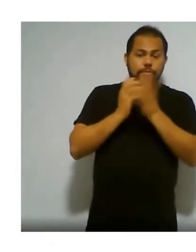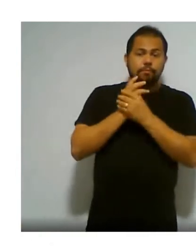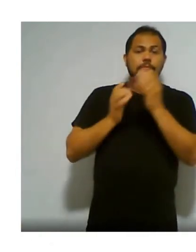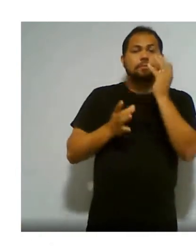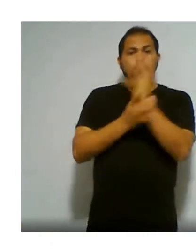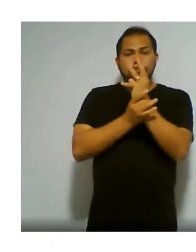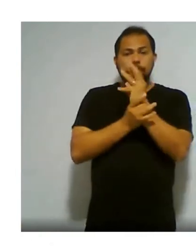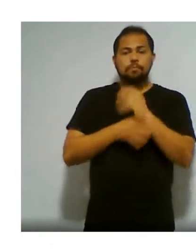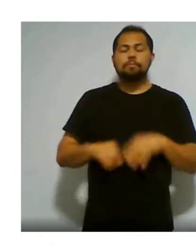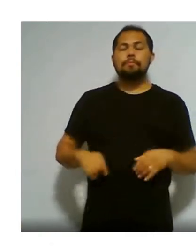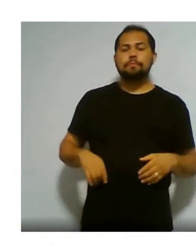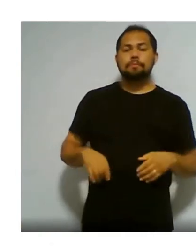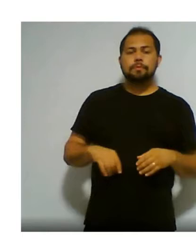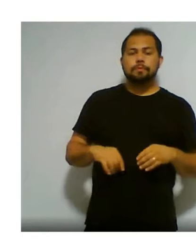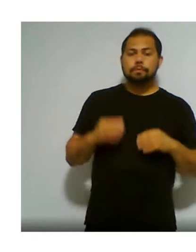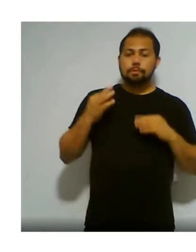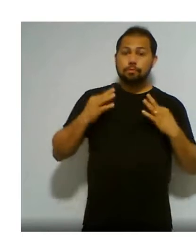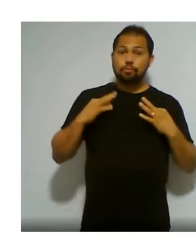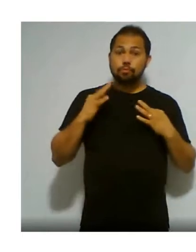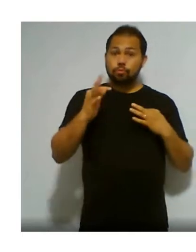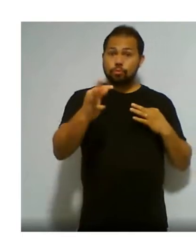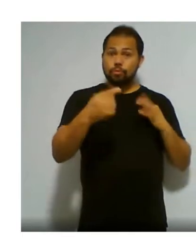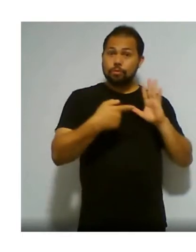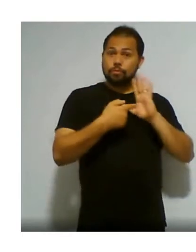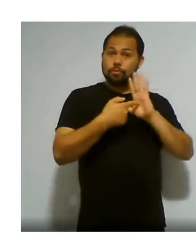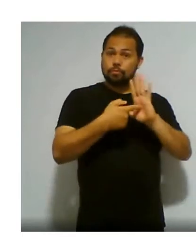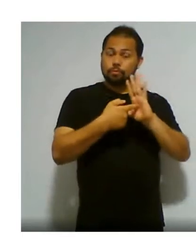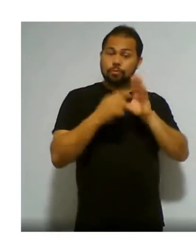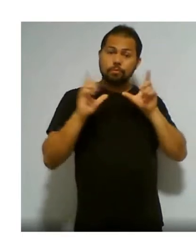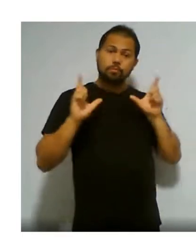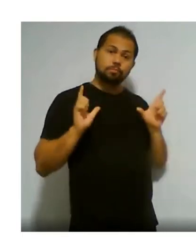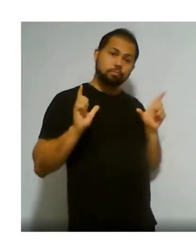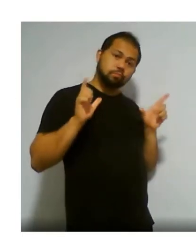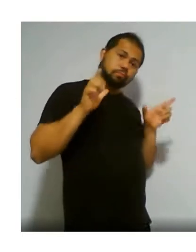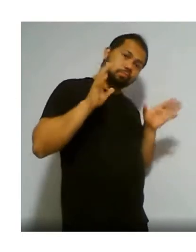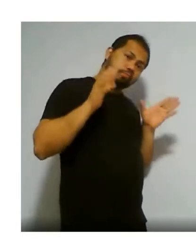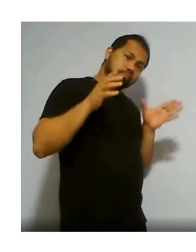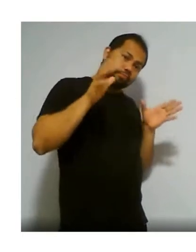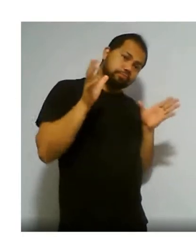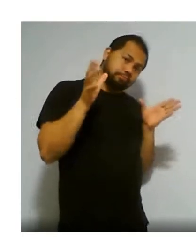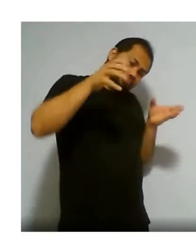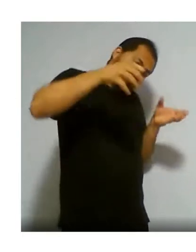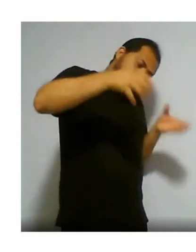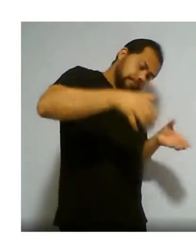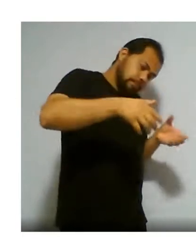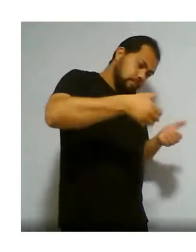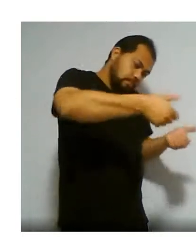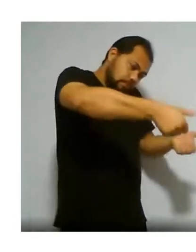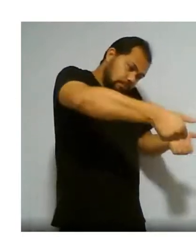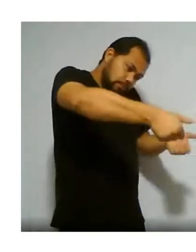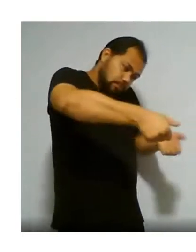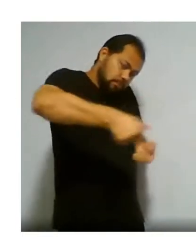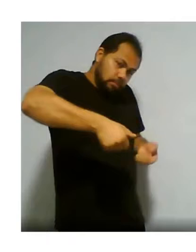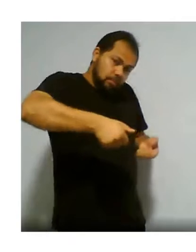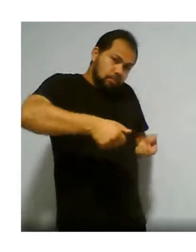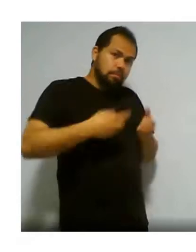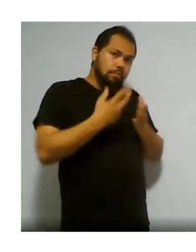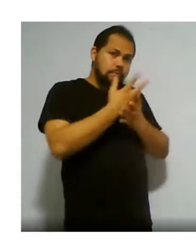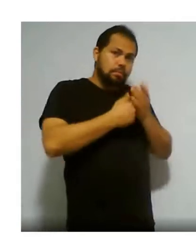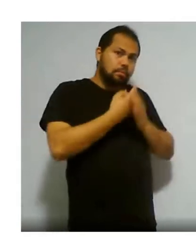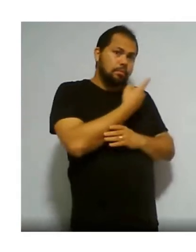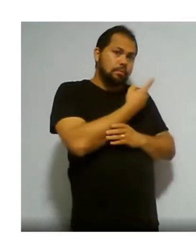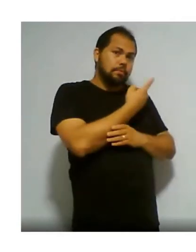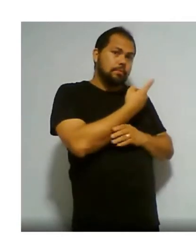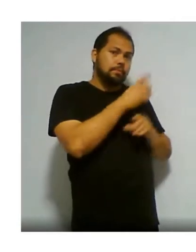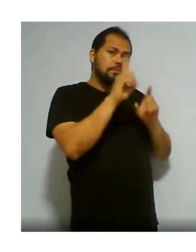o técnico está mostrando na figura, com o computador deitado. Por quê? Quando você tirar essa tampa aqui, ó, como nessa imagem da direita, você vai